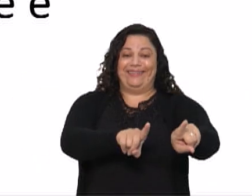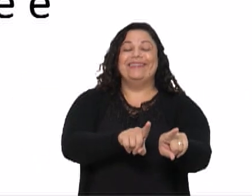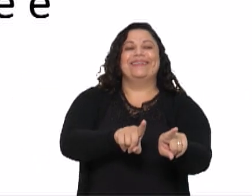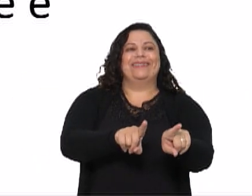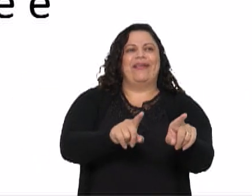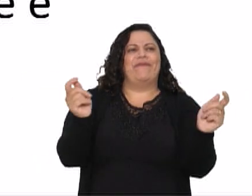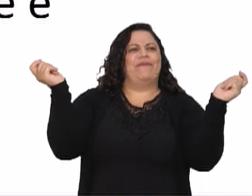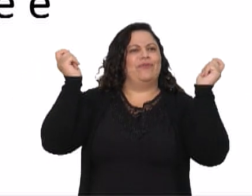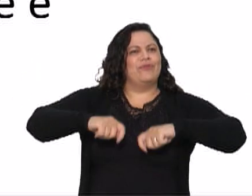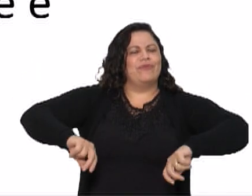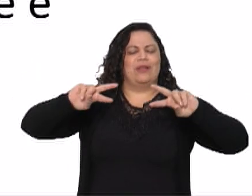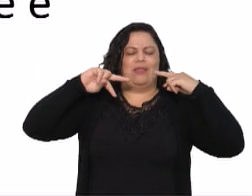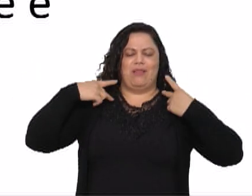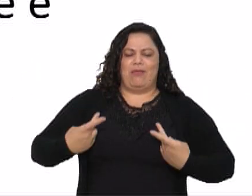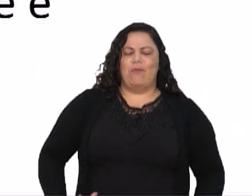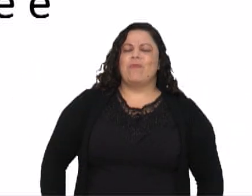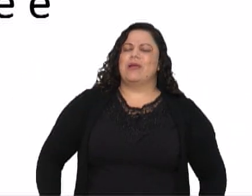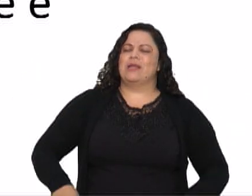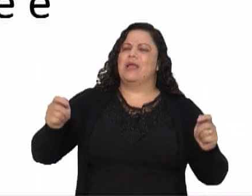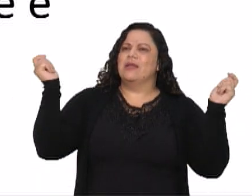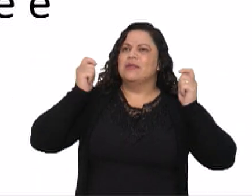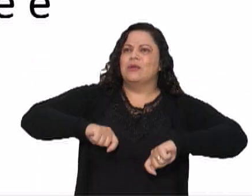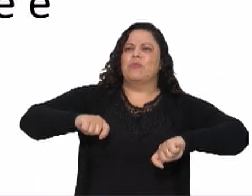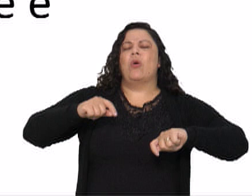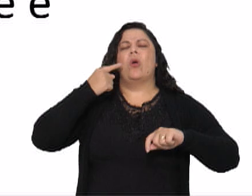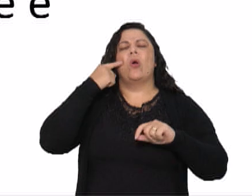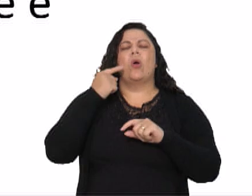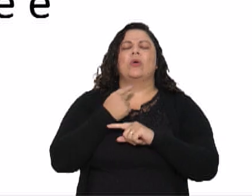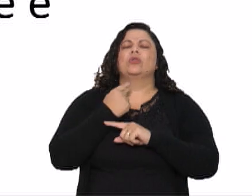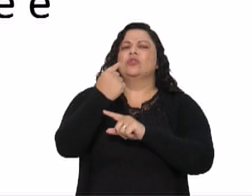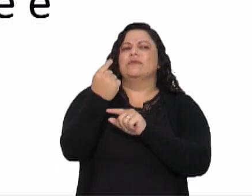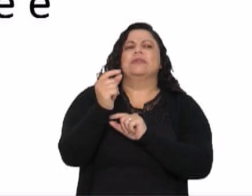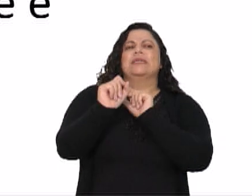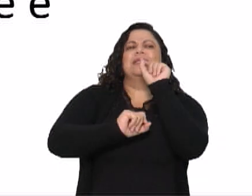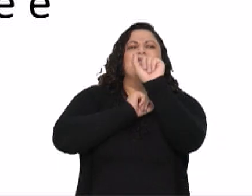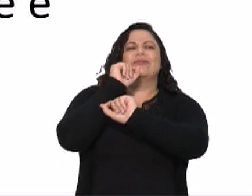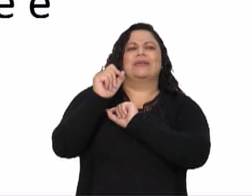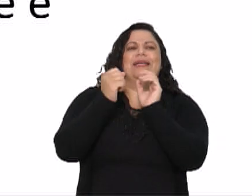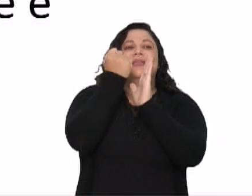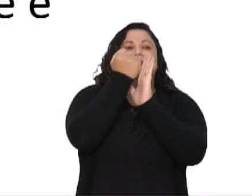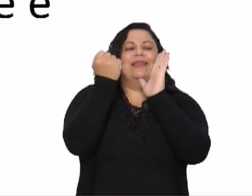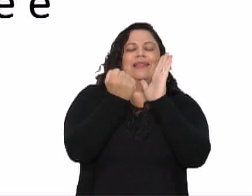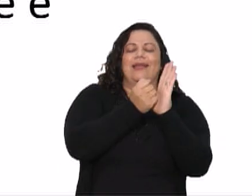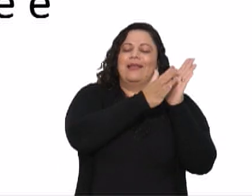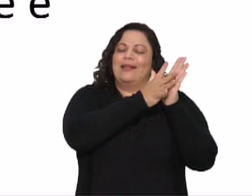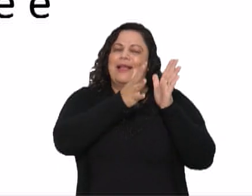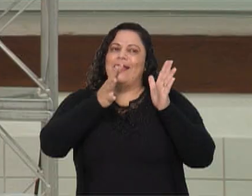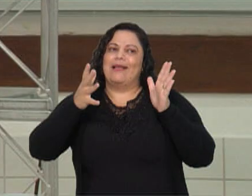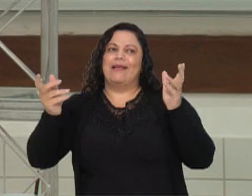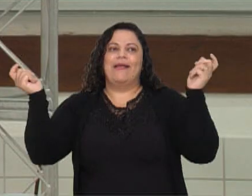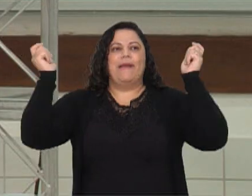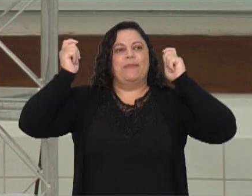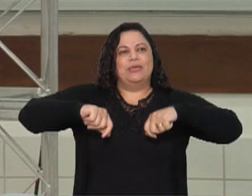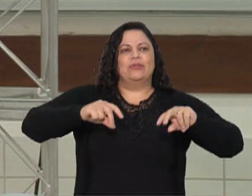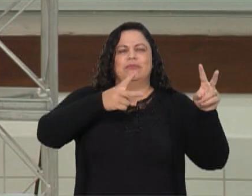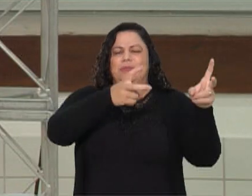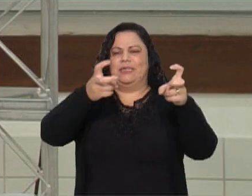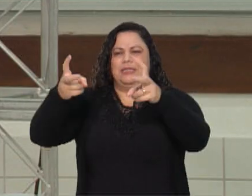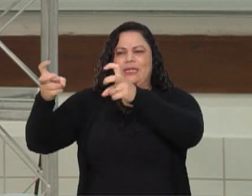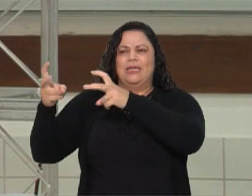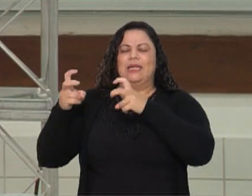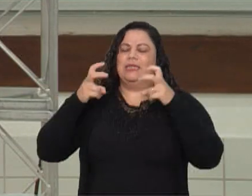da sustentabilidade e da conveniência. Pois bem, ele tem um intuito, né? Ele tem um intuito